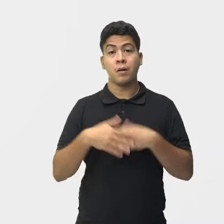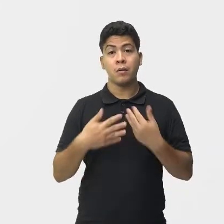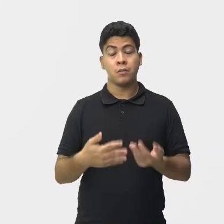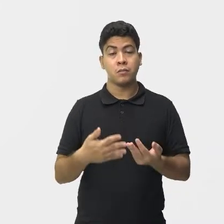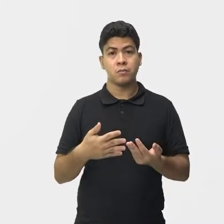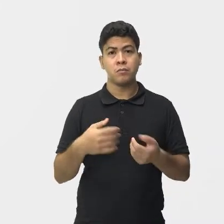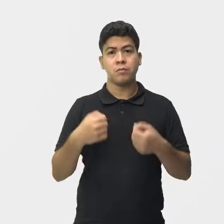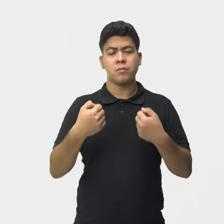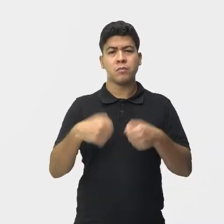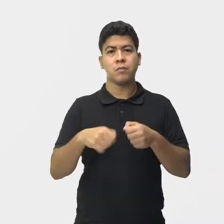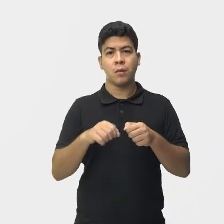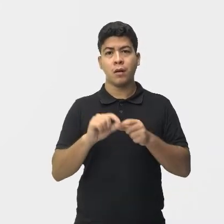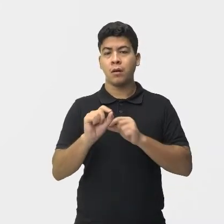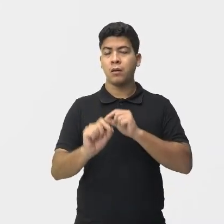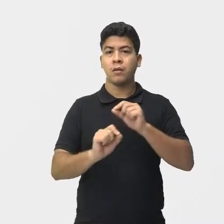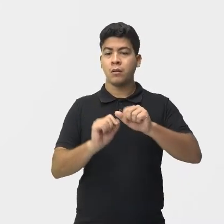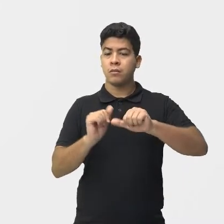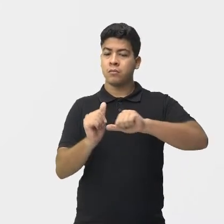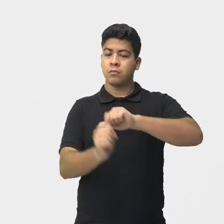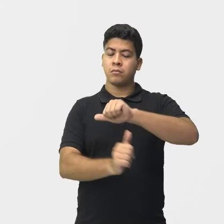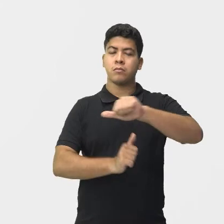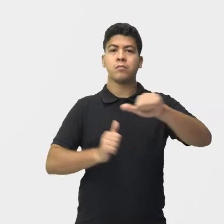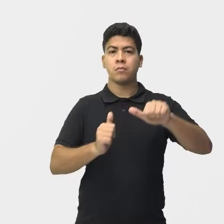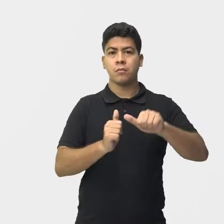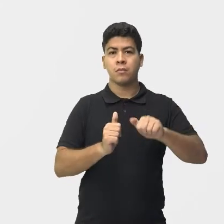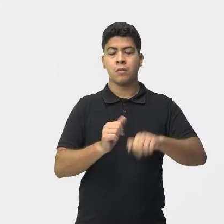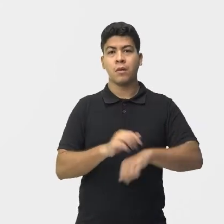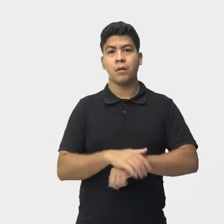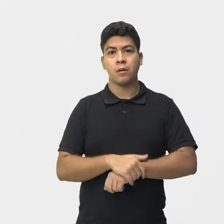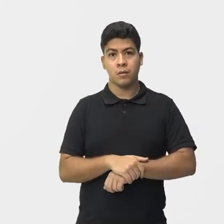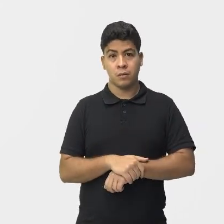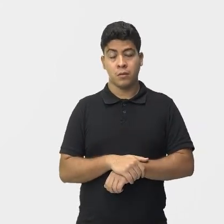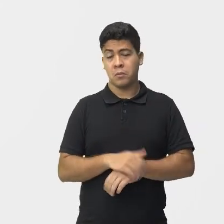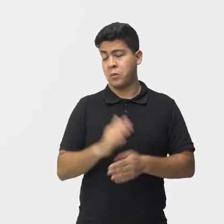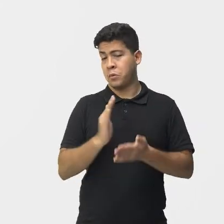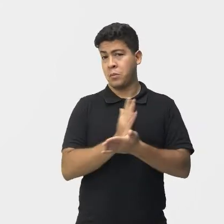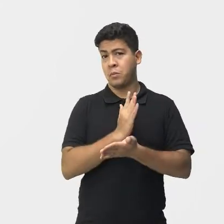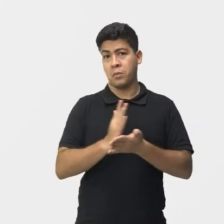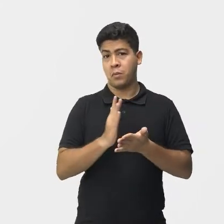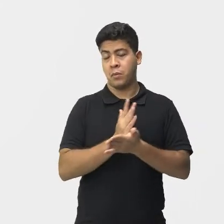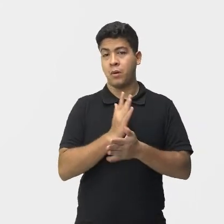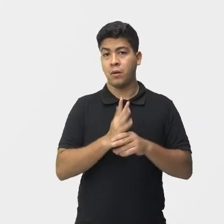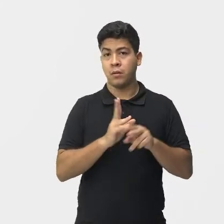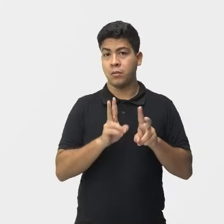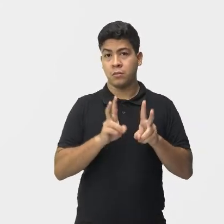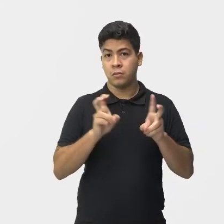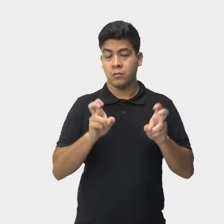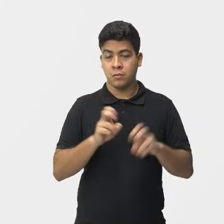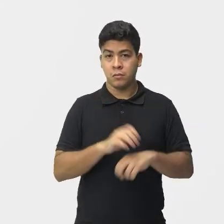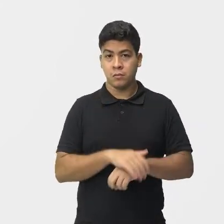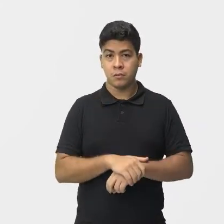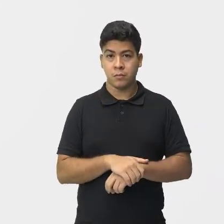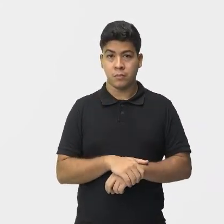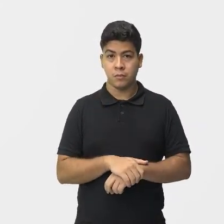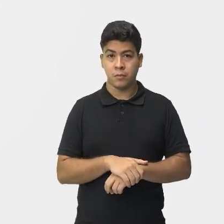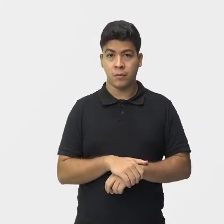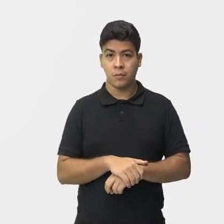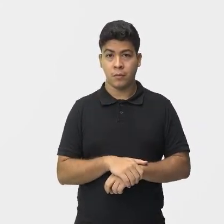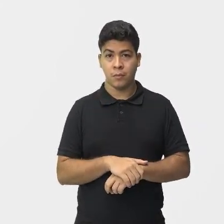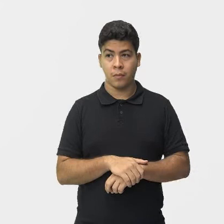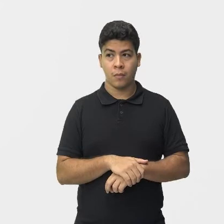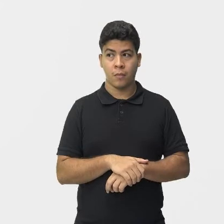uma transformação qualquer, como qualquer uma dessas que a gente já estudou até agora, para que eu calcule o